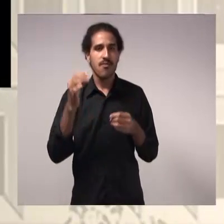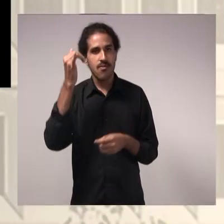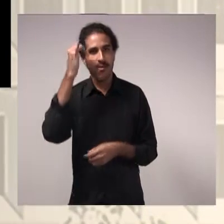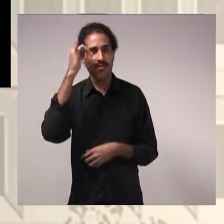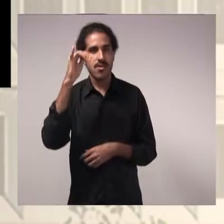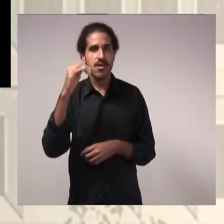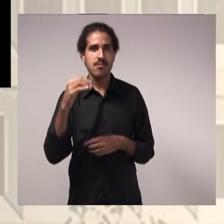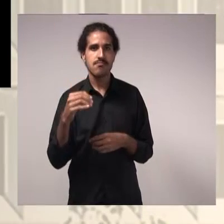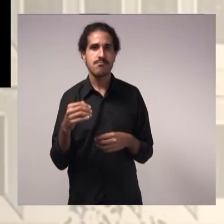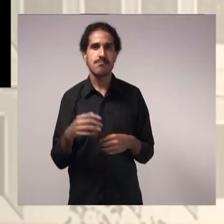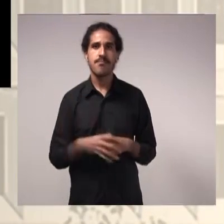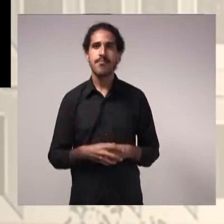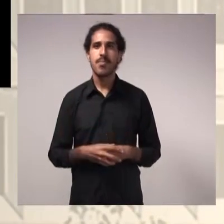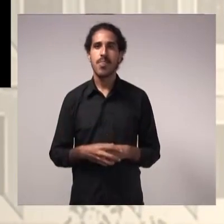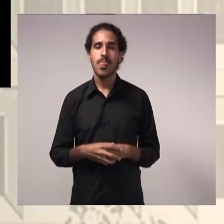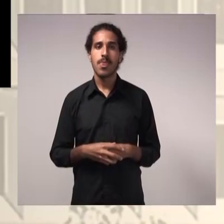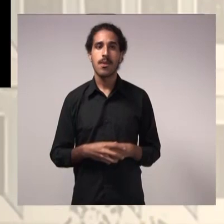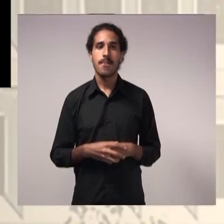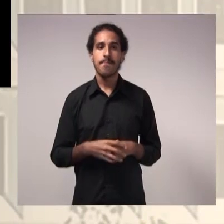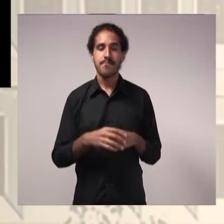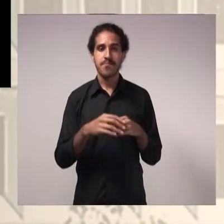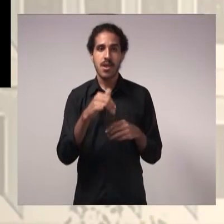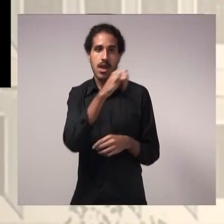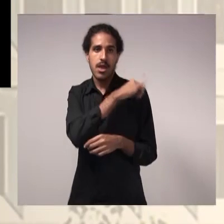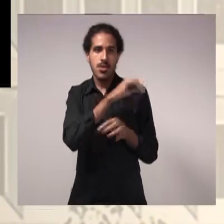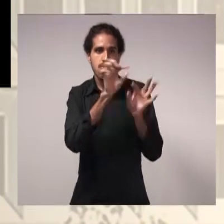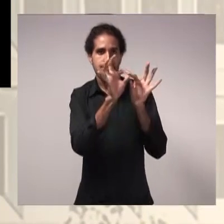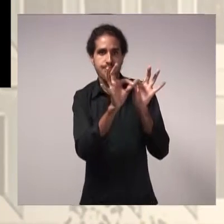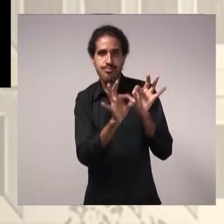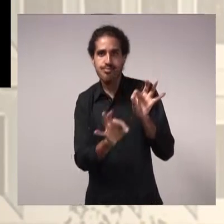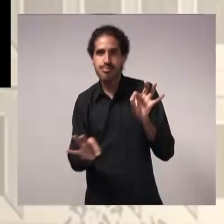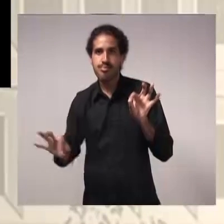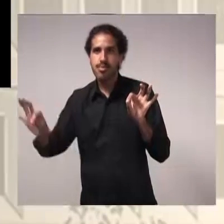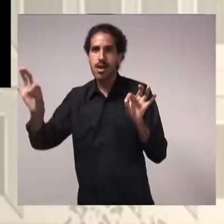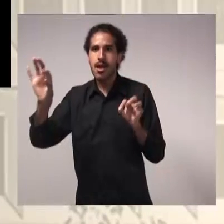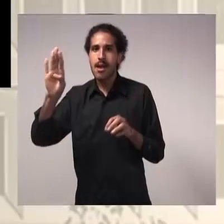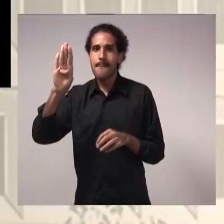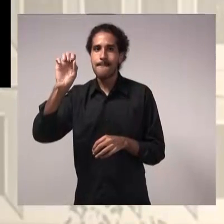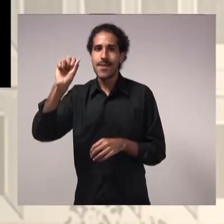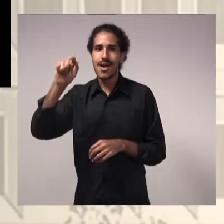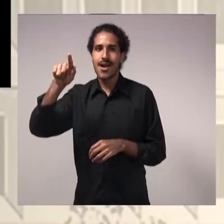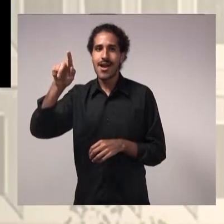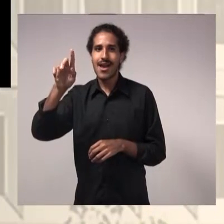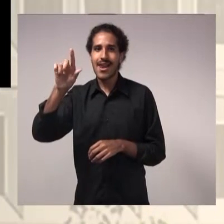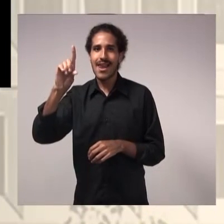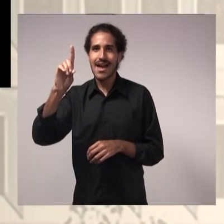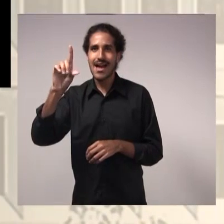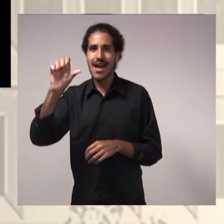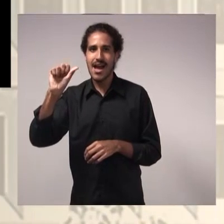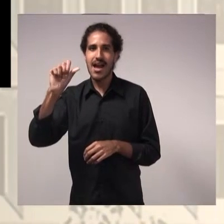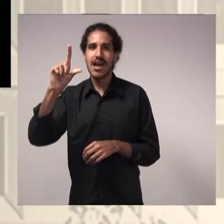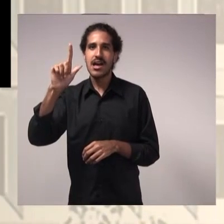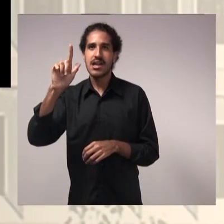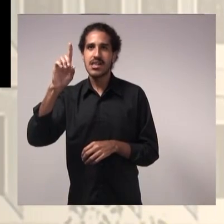Do Rio de Janeiro, nós vamos para Bangladesh. E lá vamos conhecer o trabalho da Anna